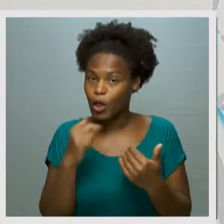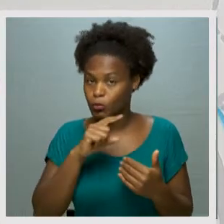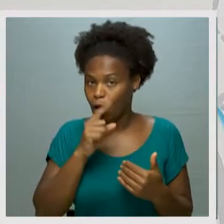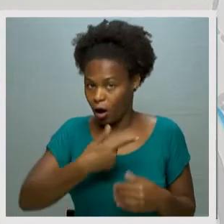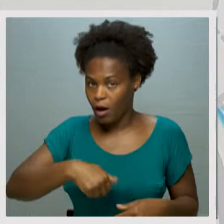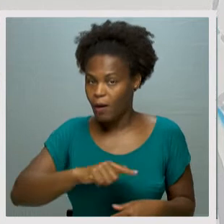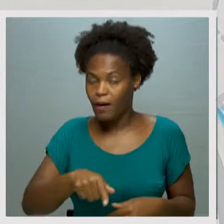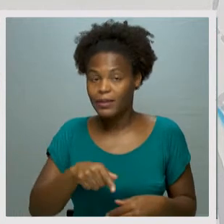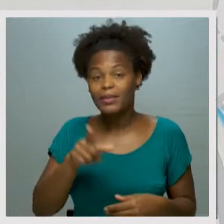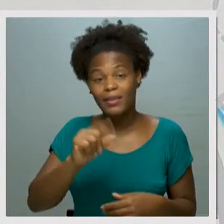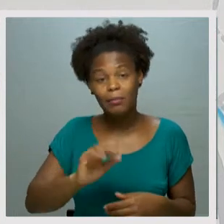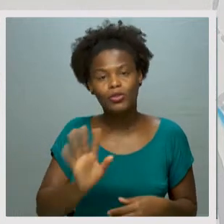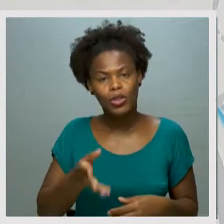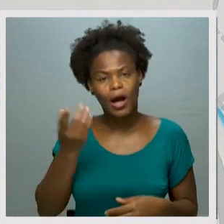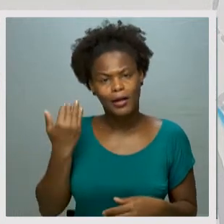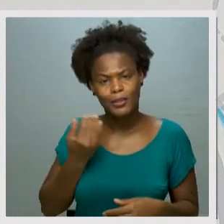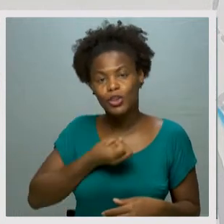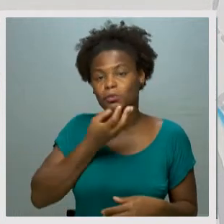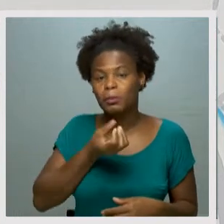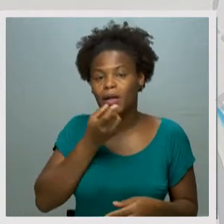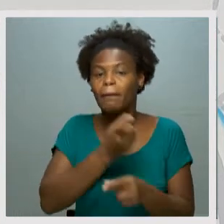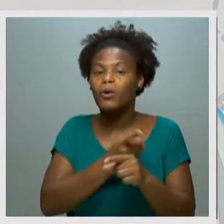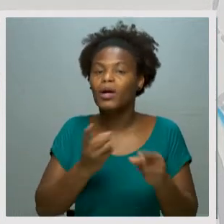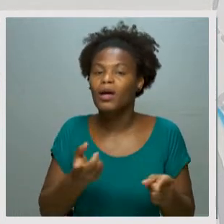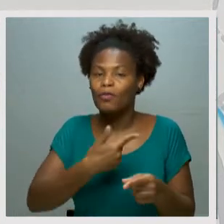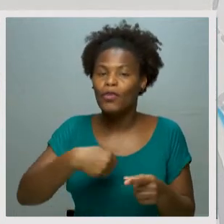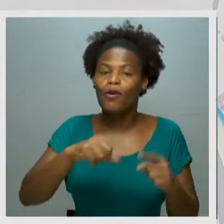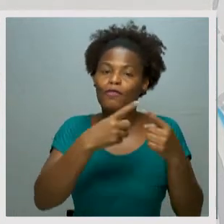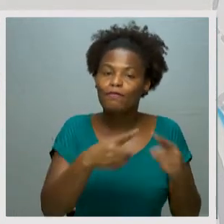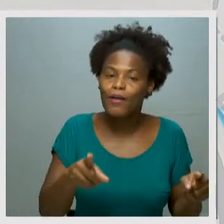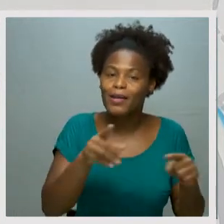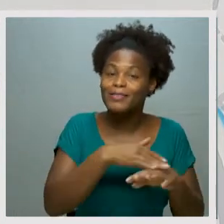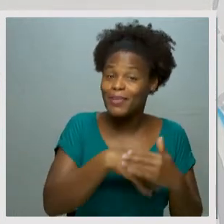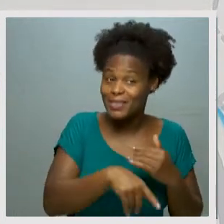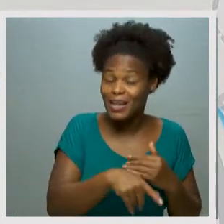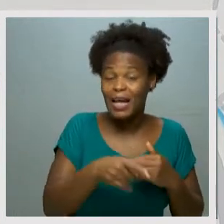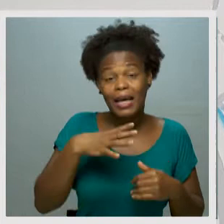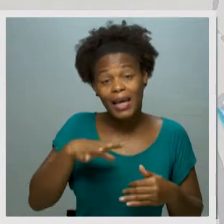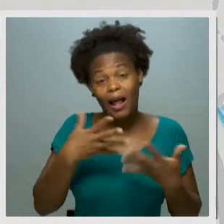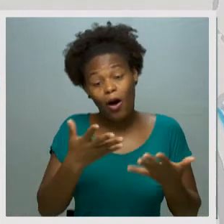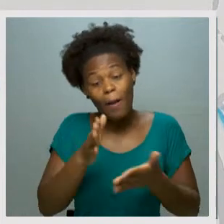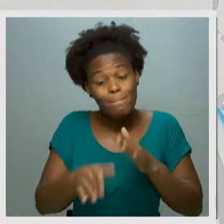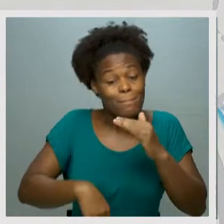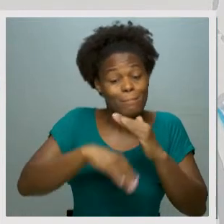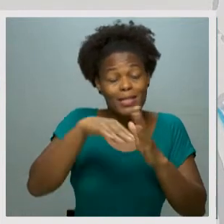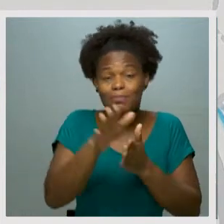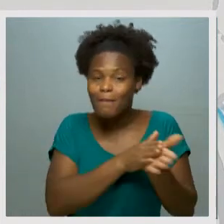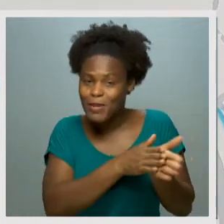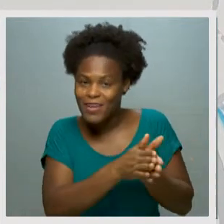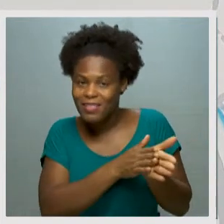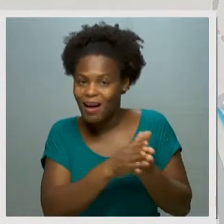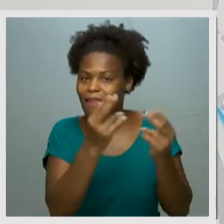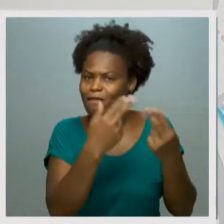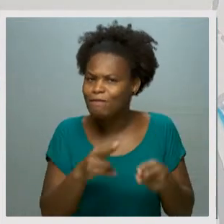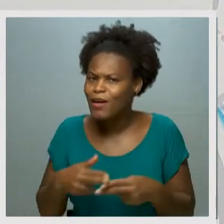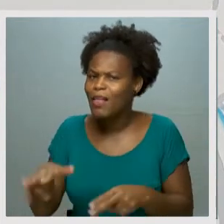Isto já também acabei de explicar porque é que nós fazemos esta distinção e nós poderemos aproveitar ao máximo